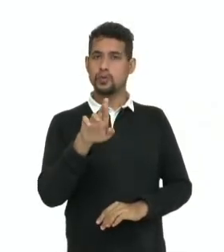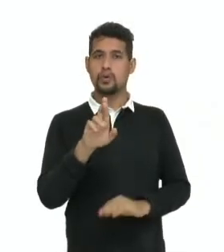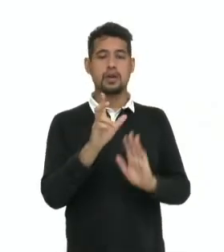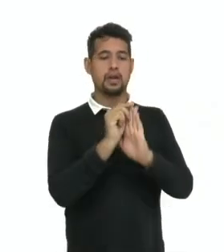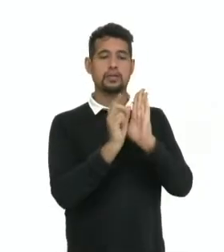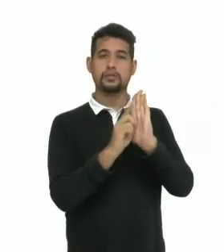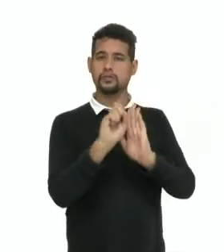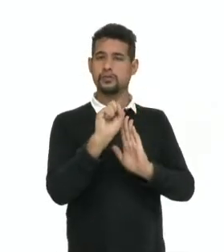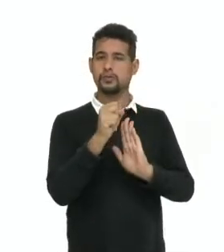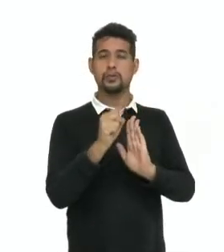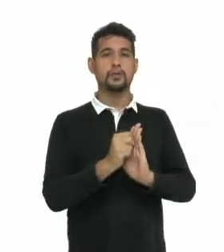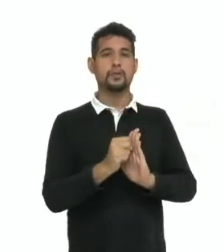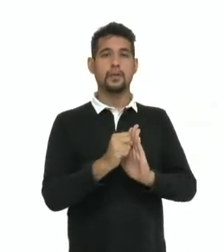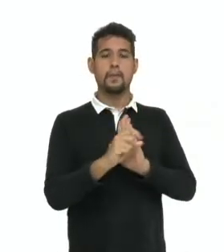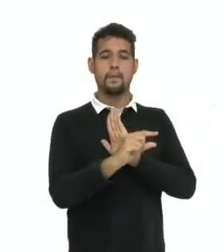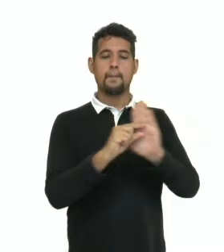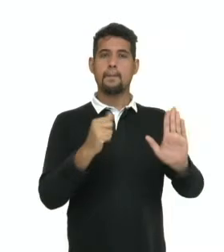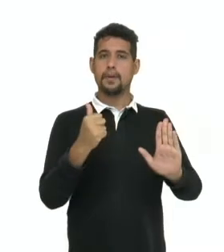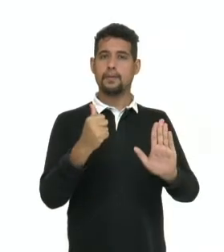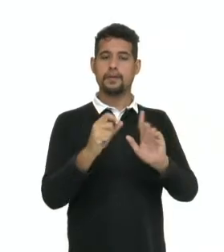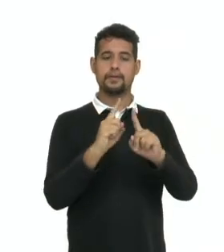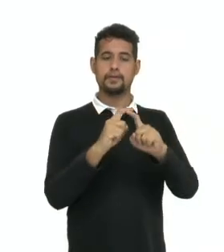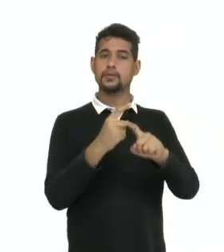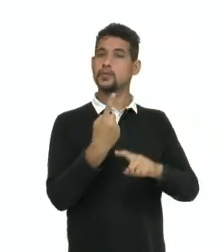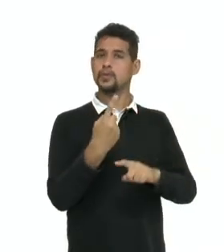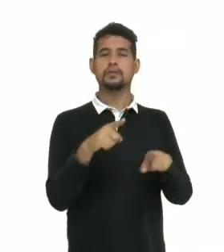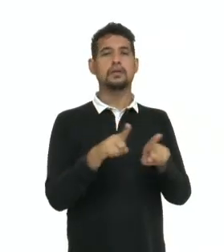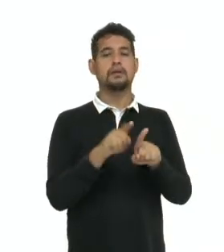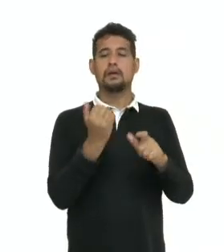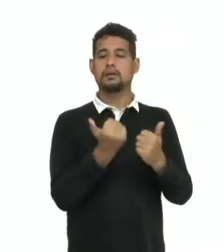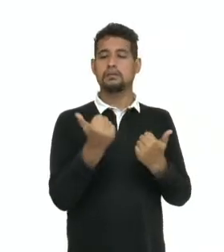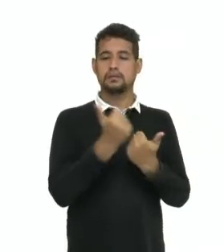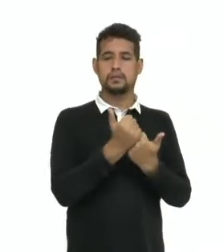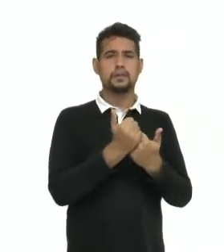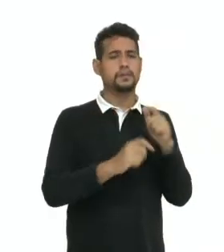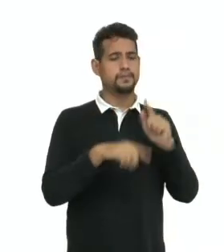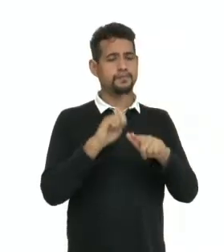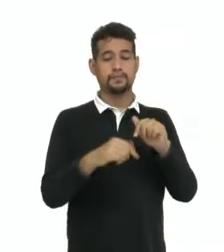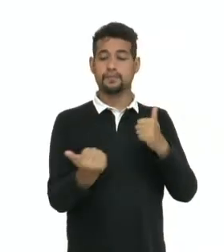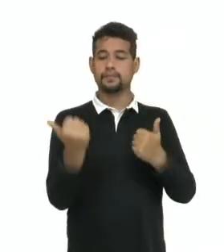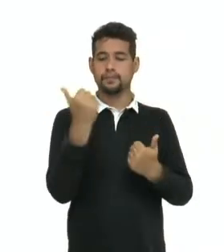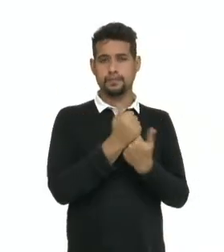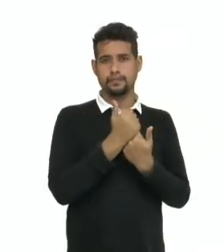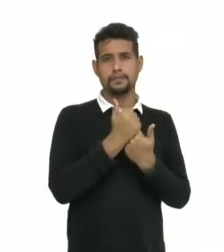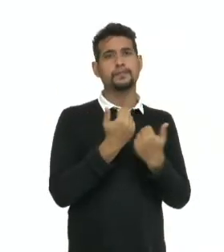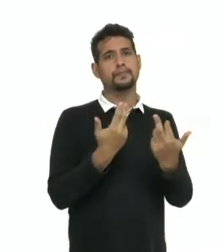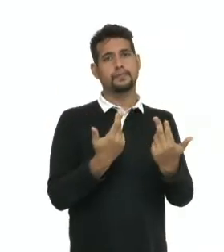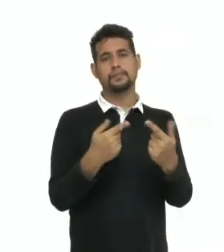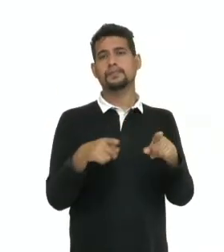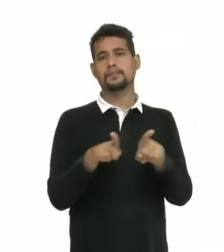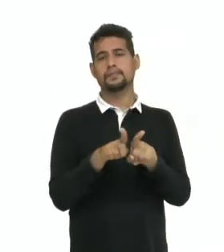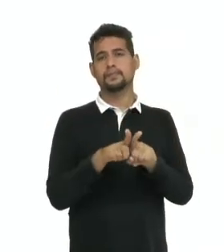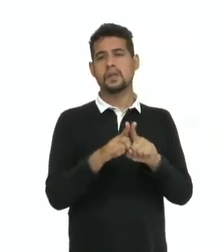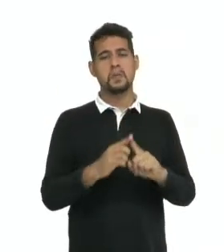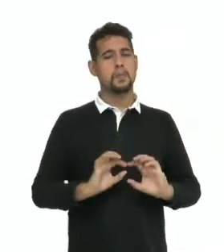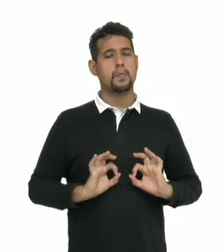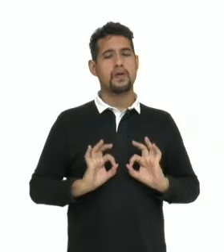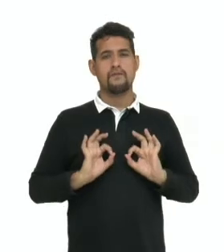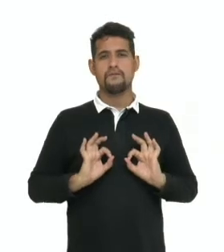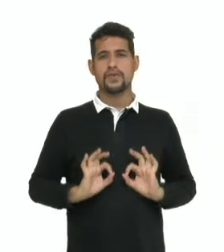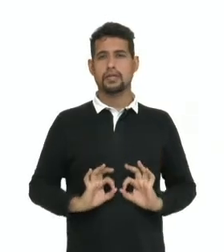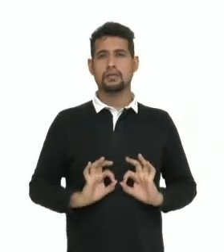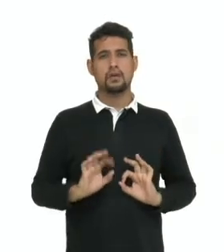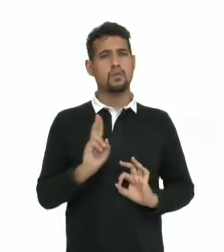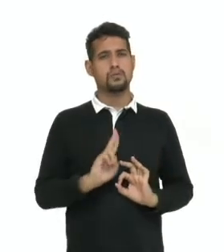1º, inciso 1. No inciso 1, a substituição do produto por outro da mesma espécie em perfeitas condições